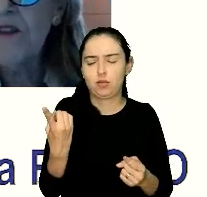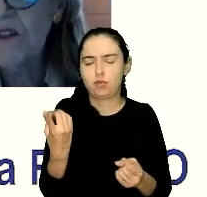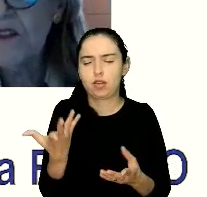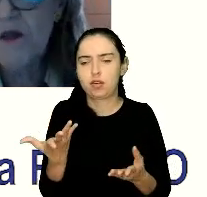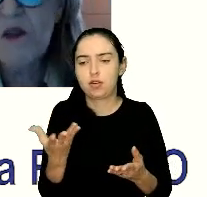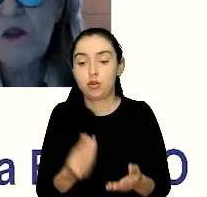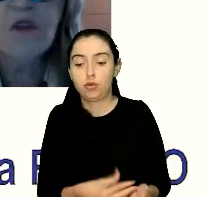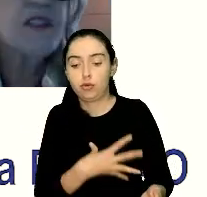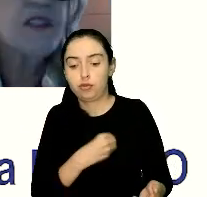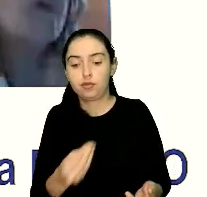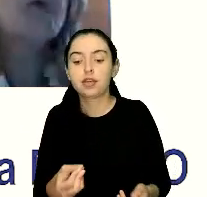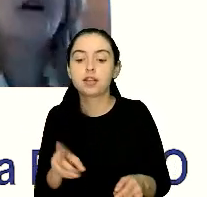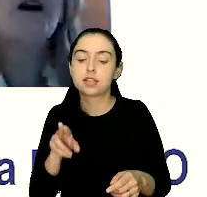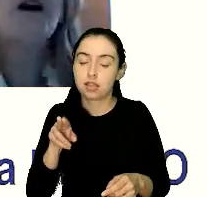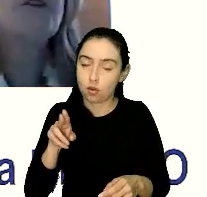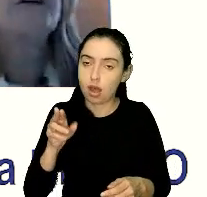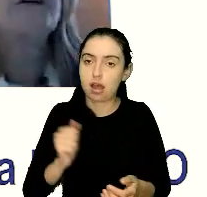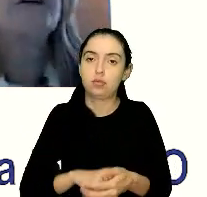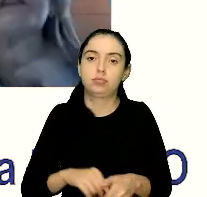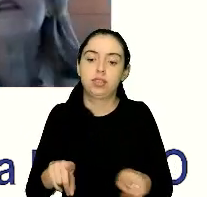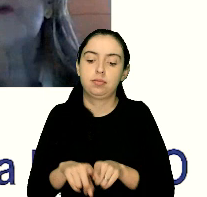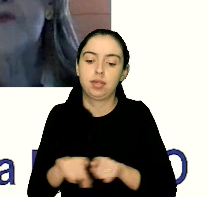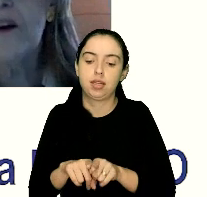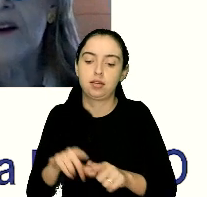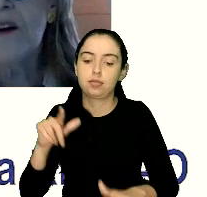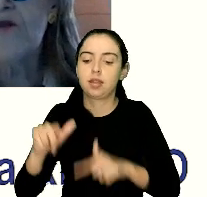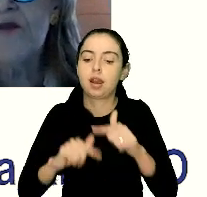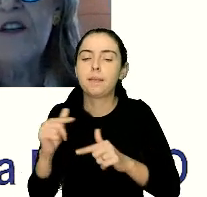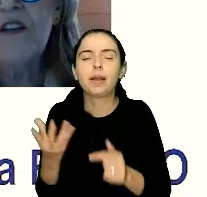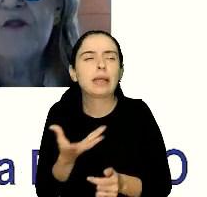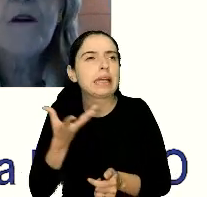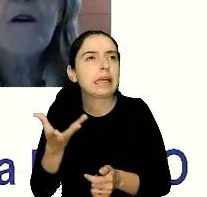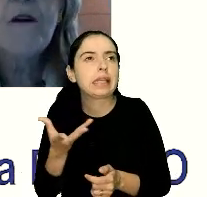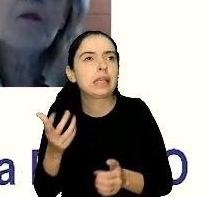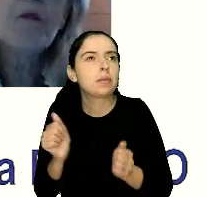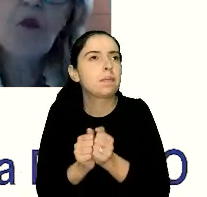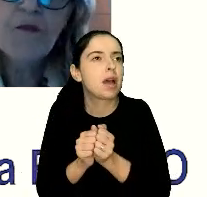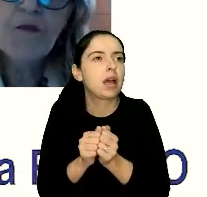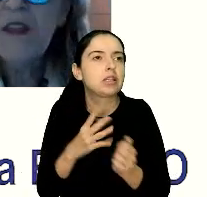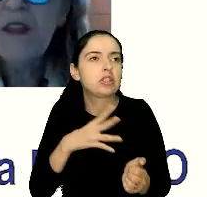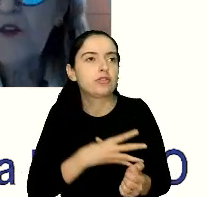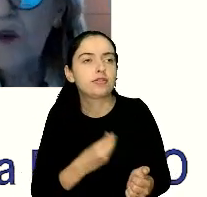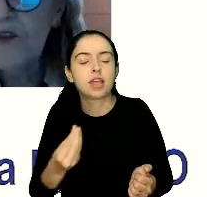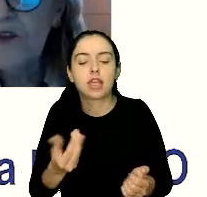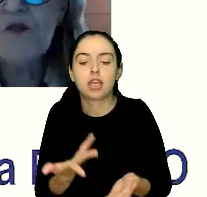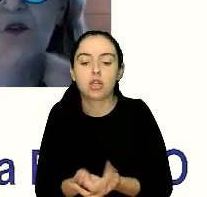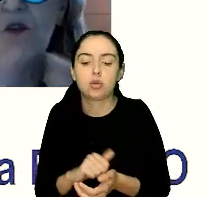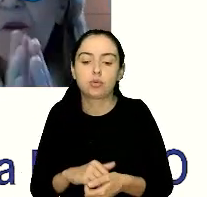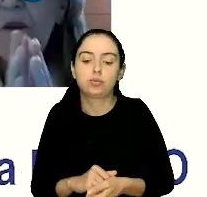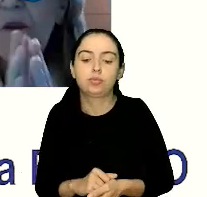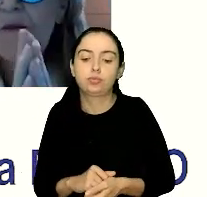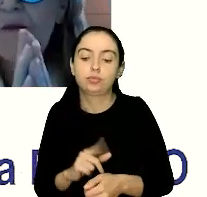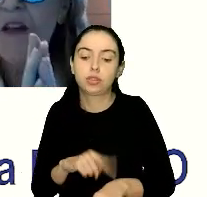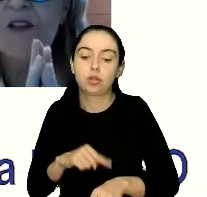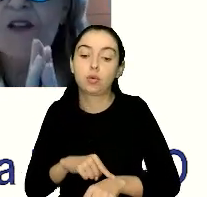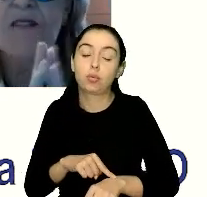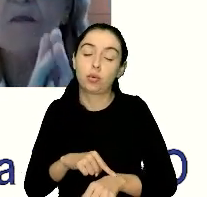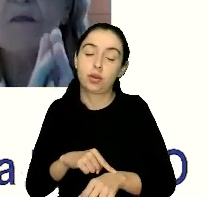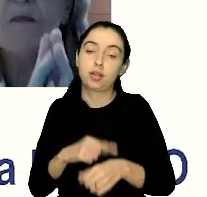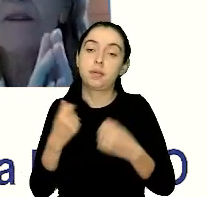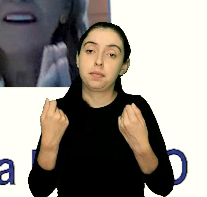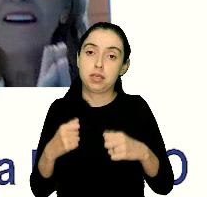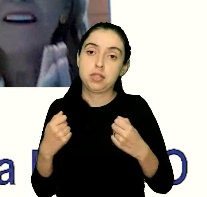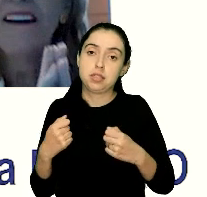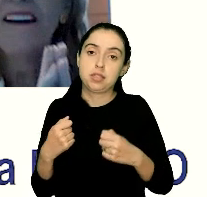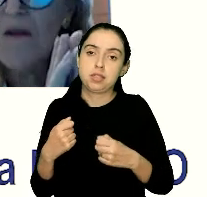filhos, as mesmas coisas. Eu trabalho, eu queria tanto ficar mais com meus filhos. Bom, tem hora que o pessoal pede